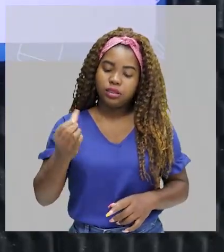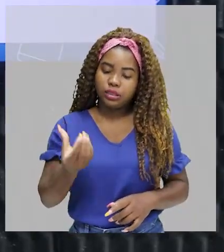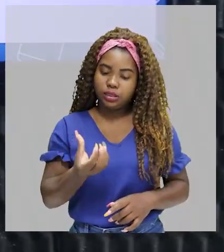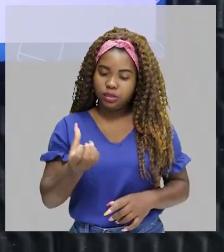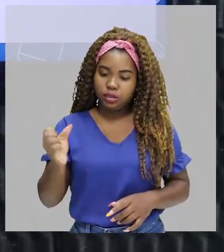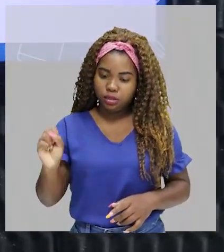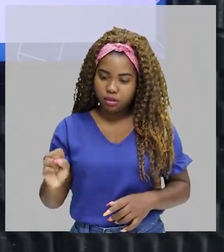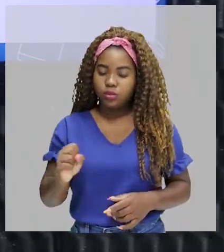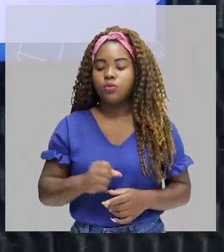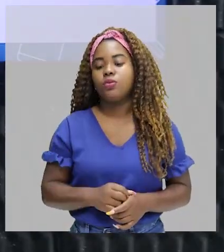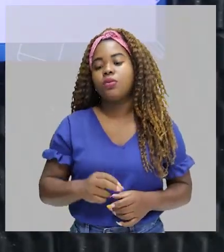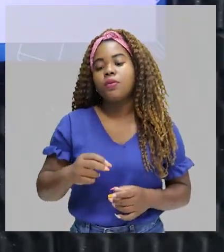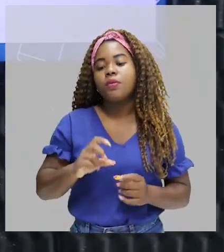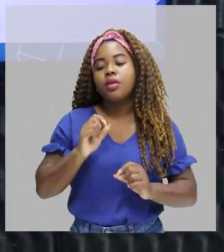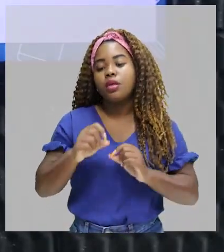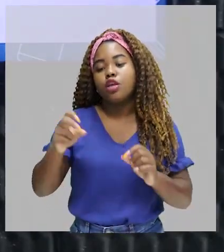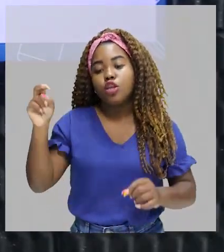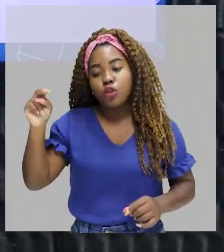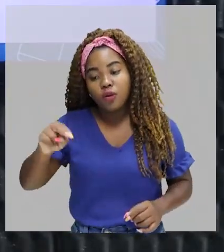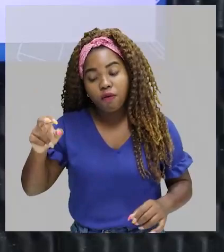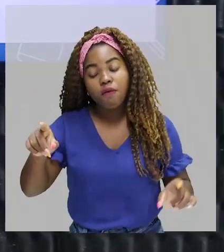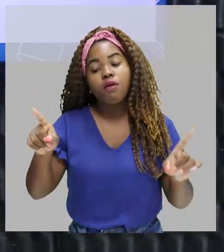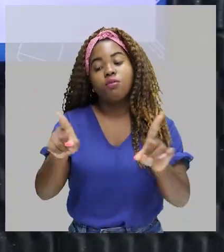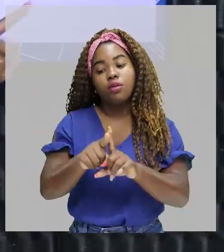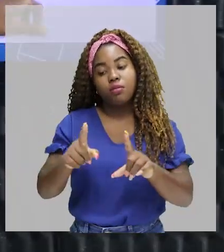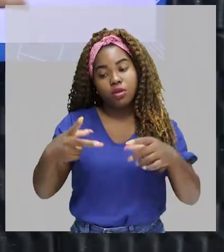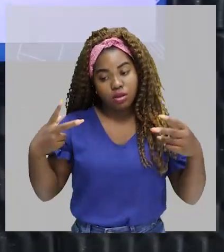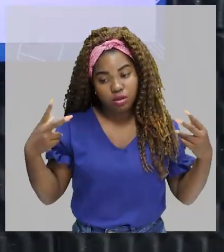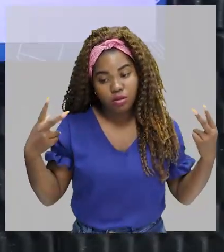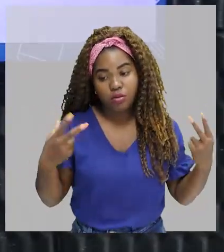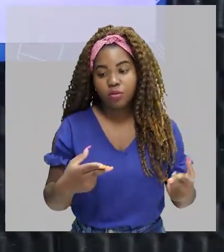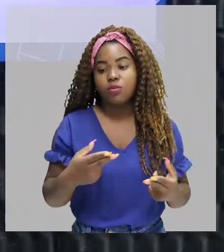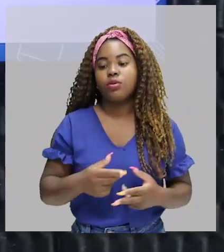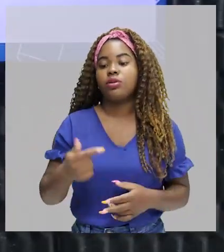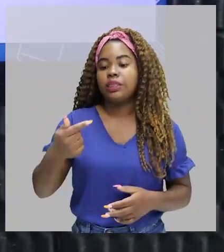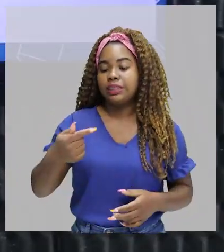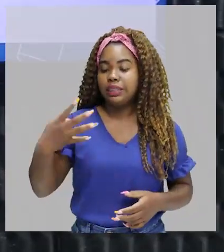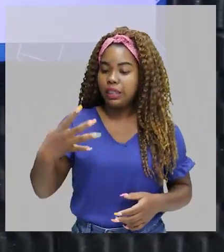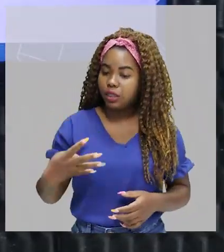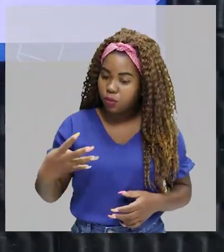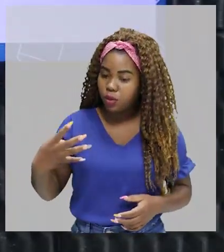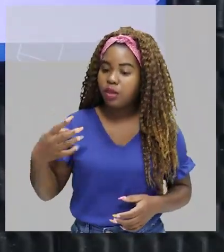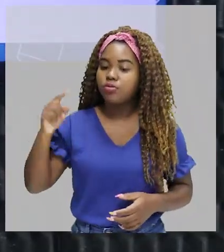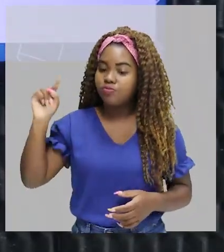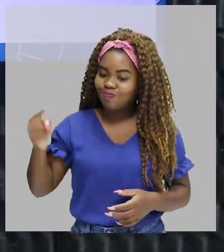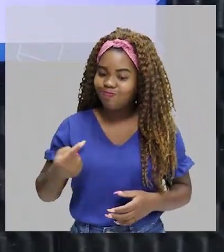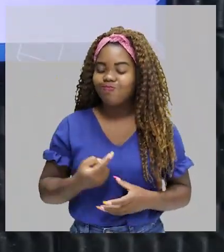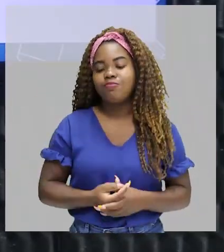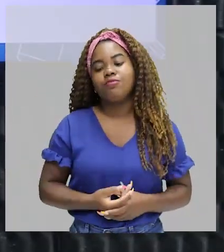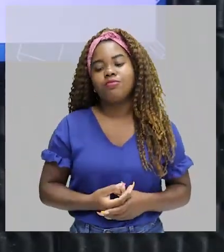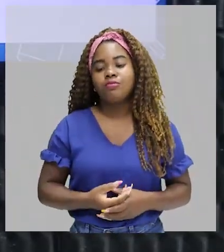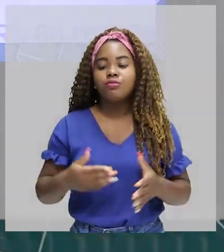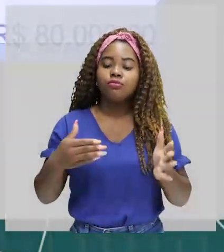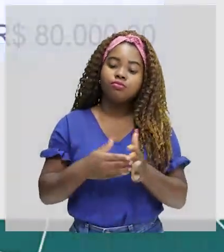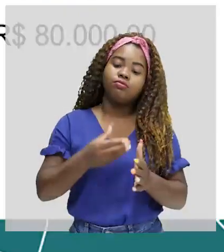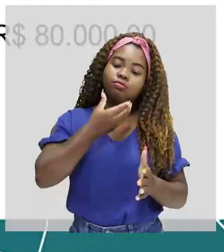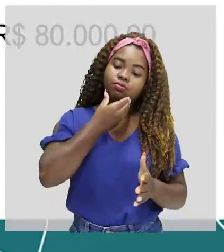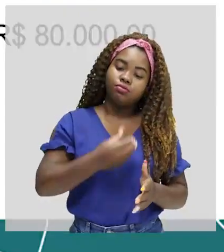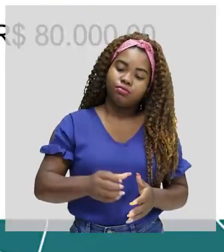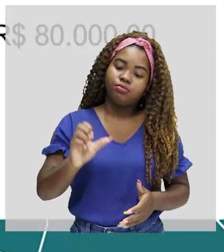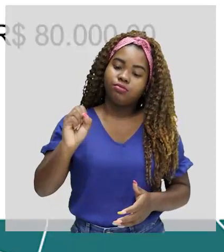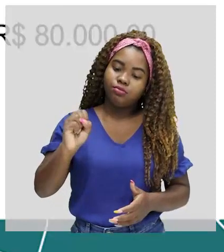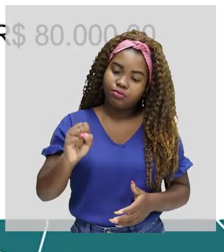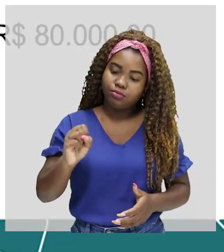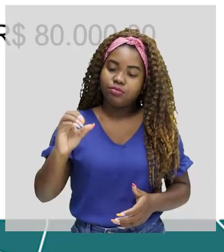Em novembro, 68 mil mais 6 mil, que corresponde a 74 mil. E, por fim, em